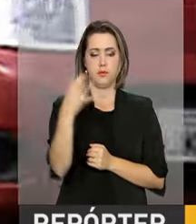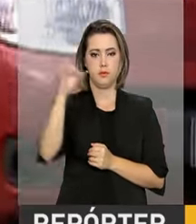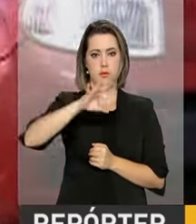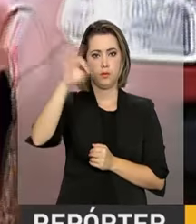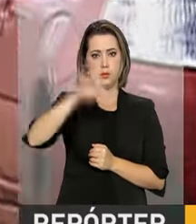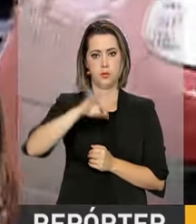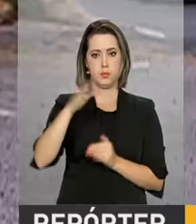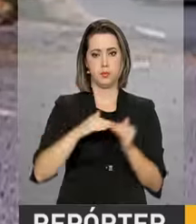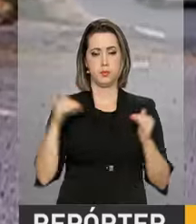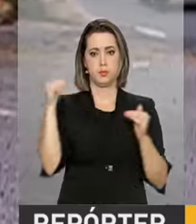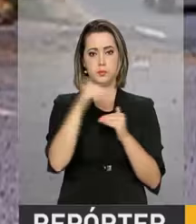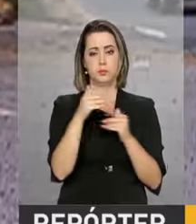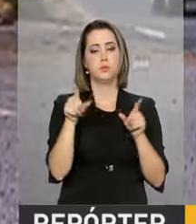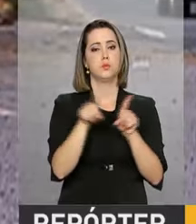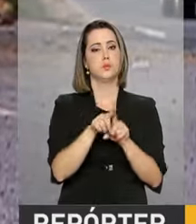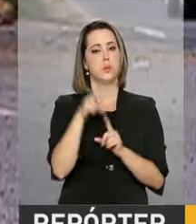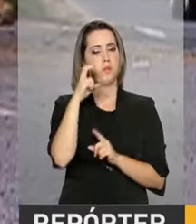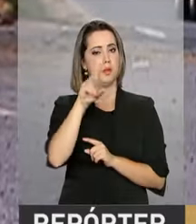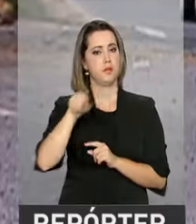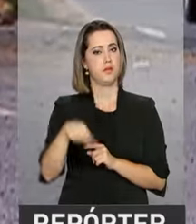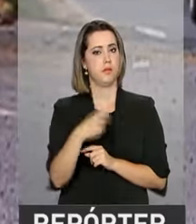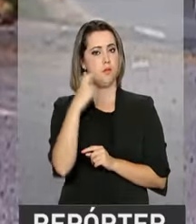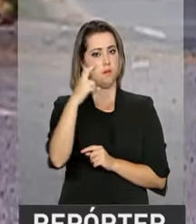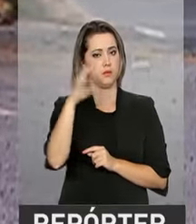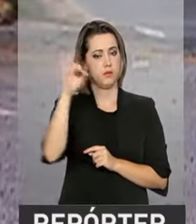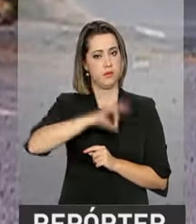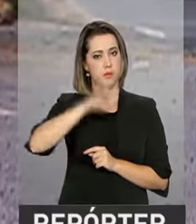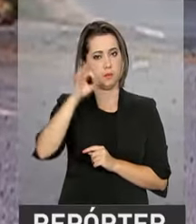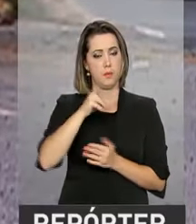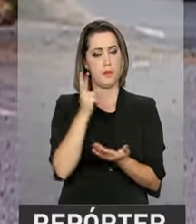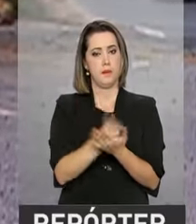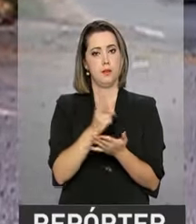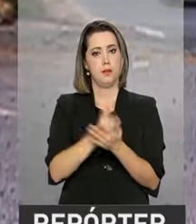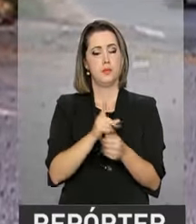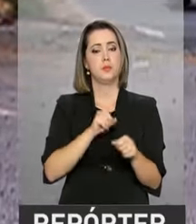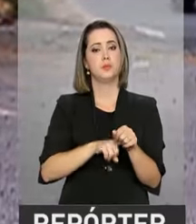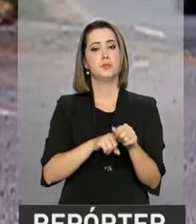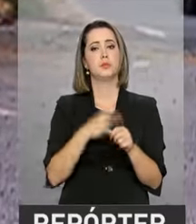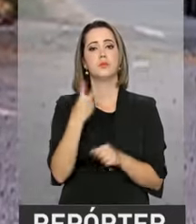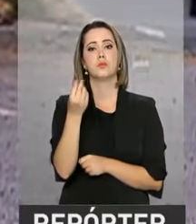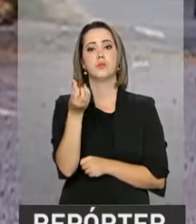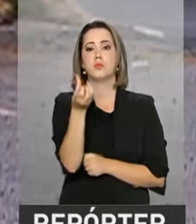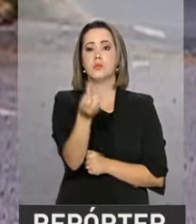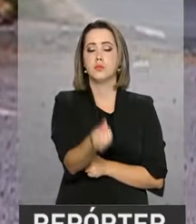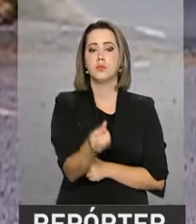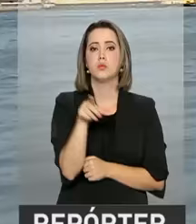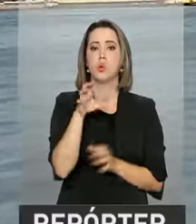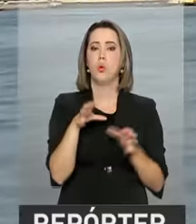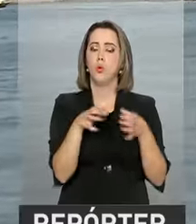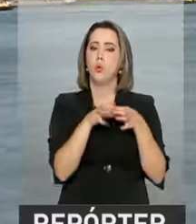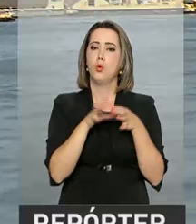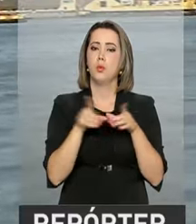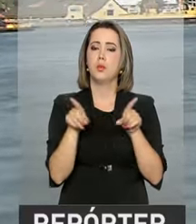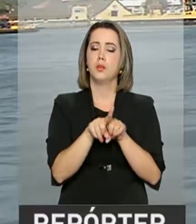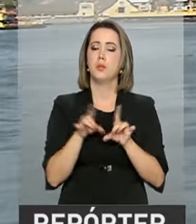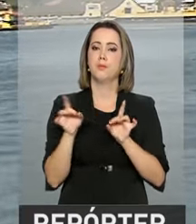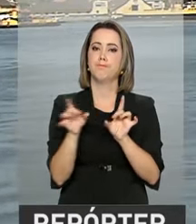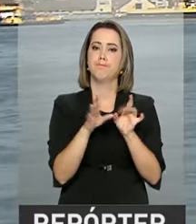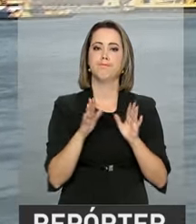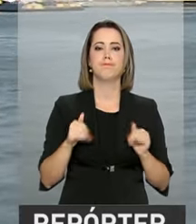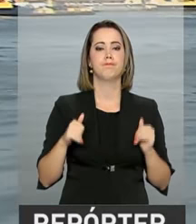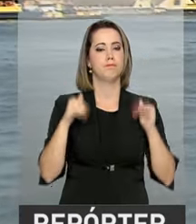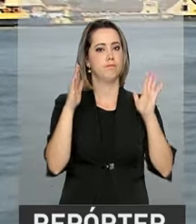a fevereiro e 5,5% sobre o mesmo período de 2016. O setor também exportou mais. No